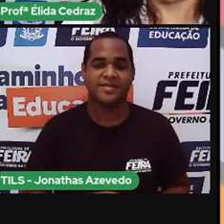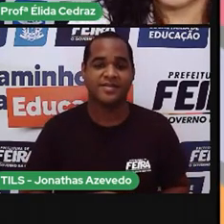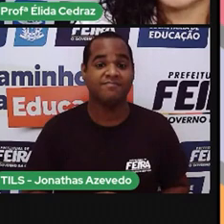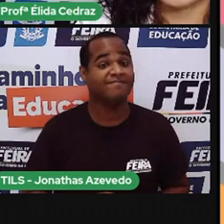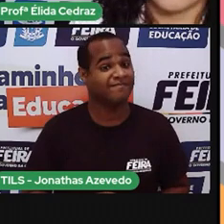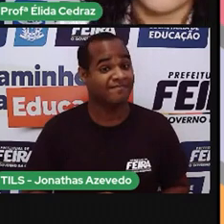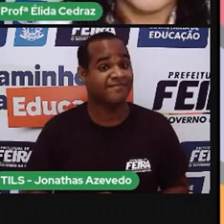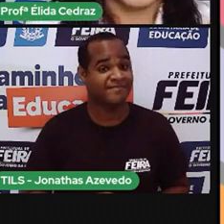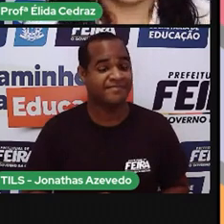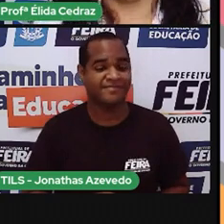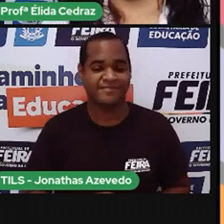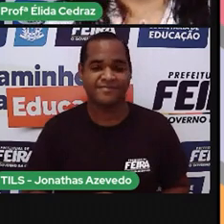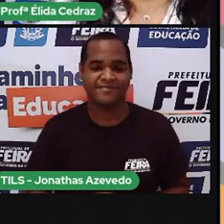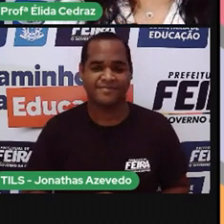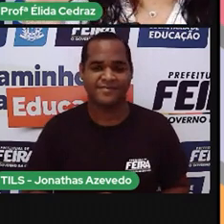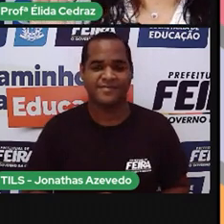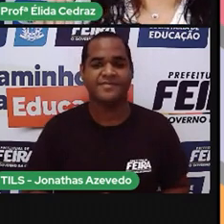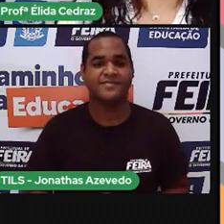Olha só.